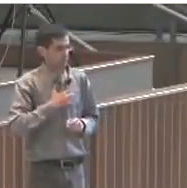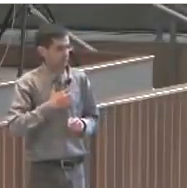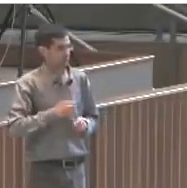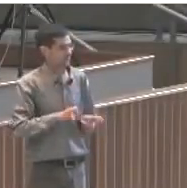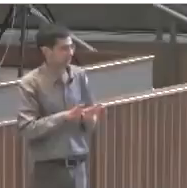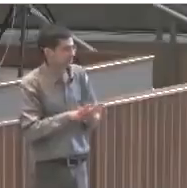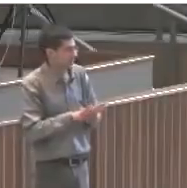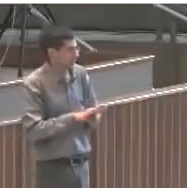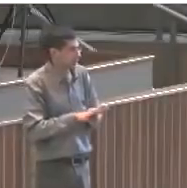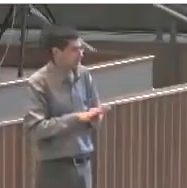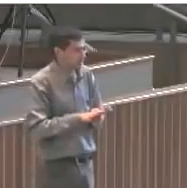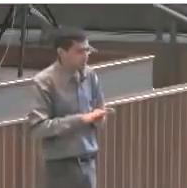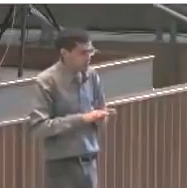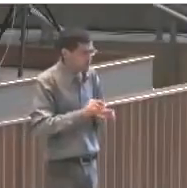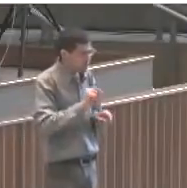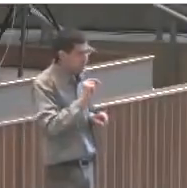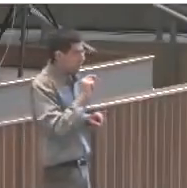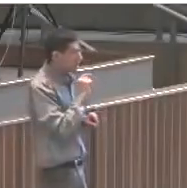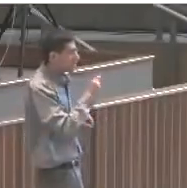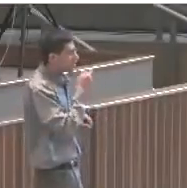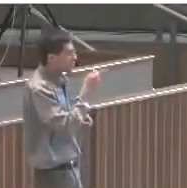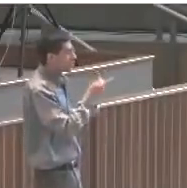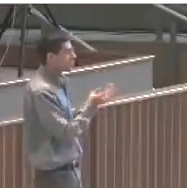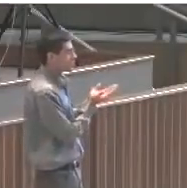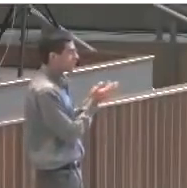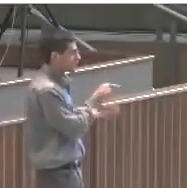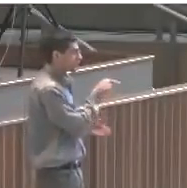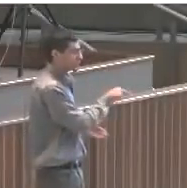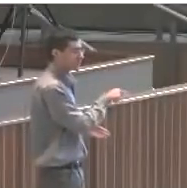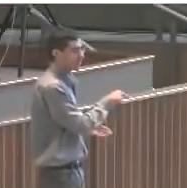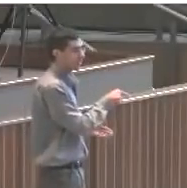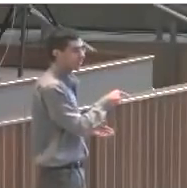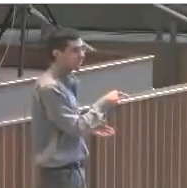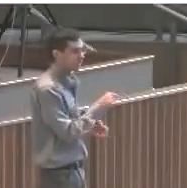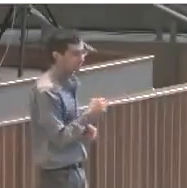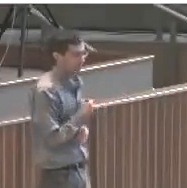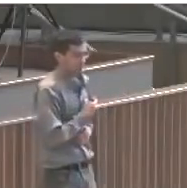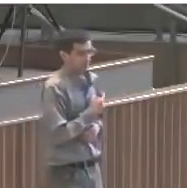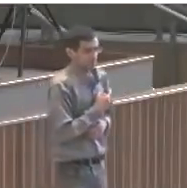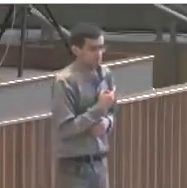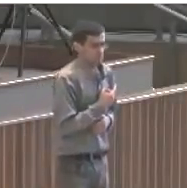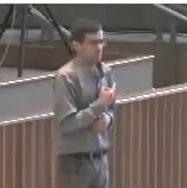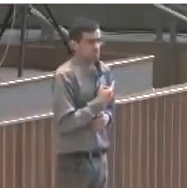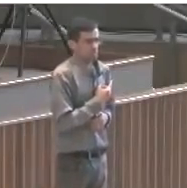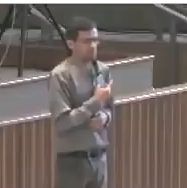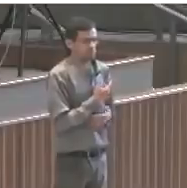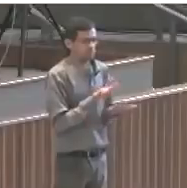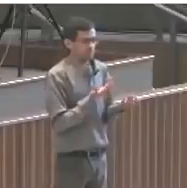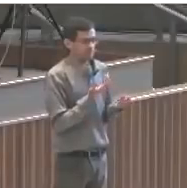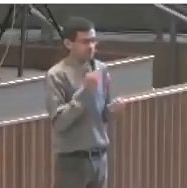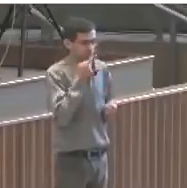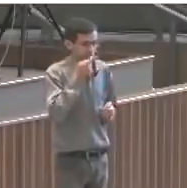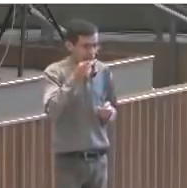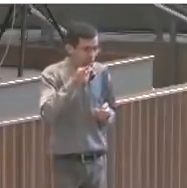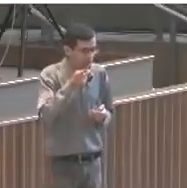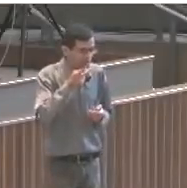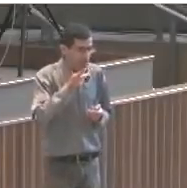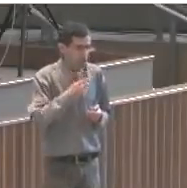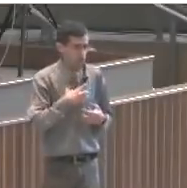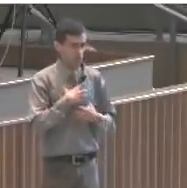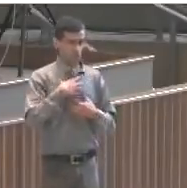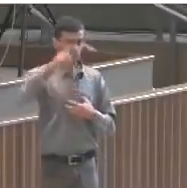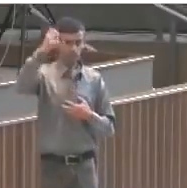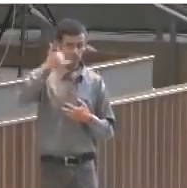quem falou de crédito pra você menino e eu fiquei com medo claro que eu não ia dizer para ela que eu tinha ouvido